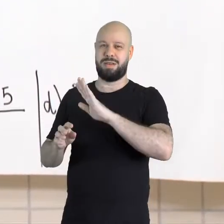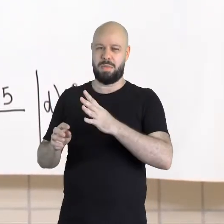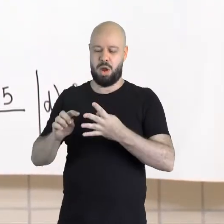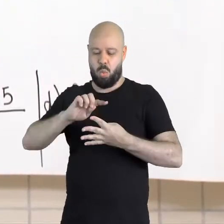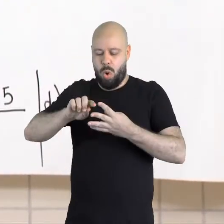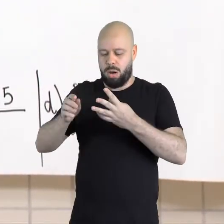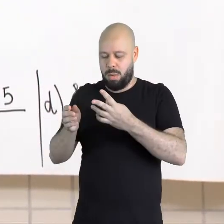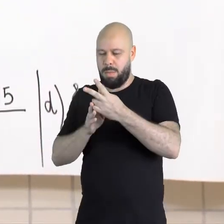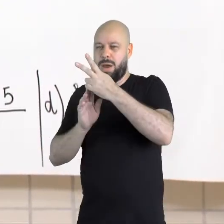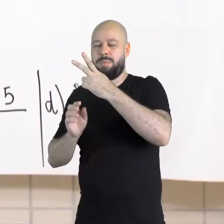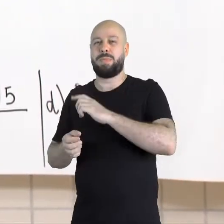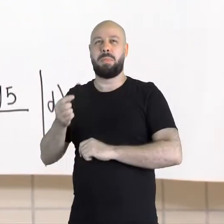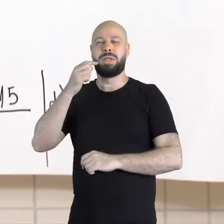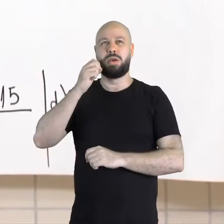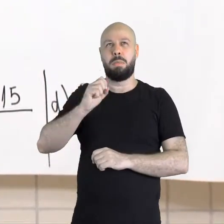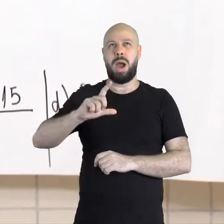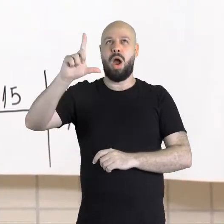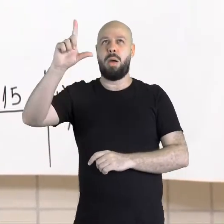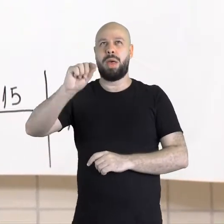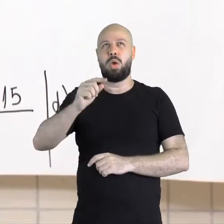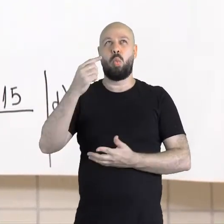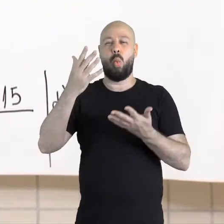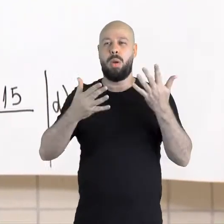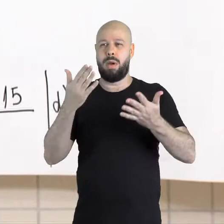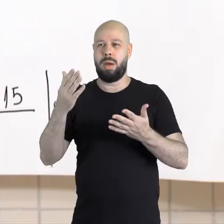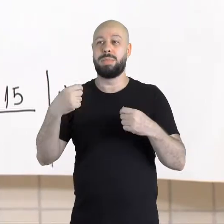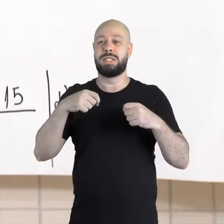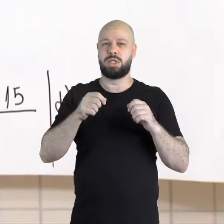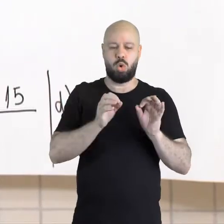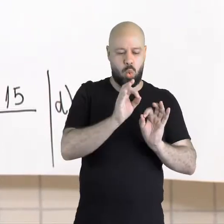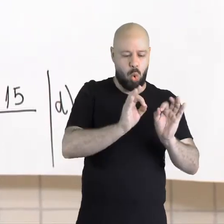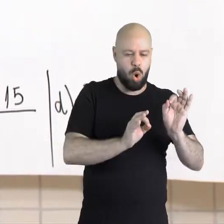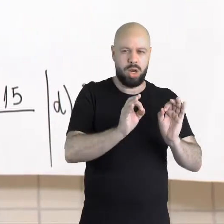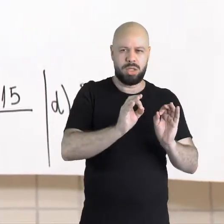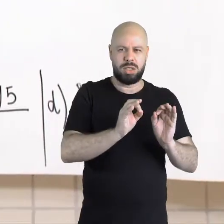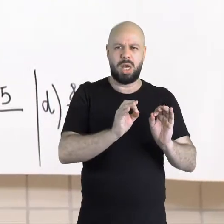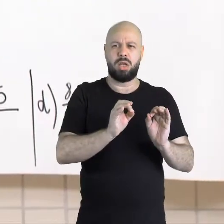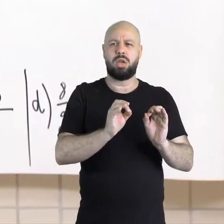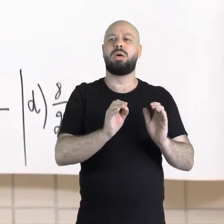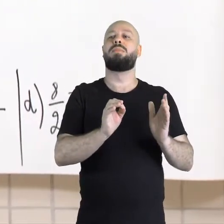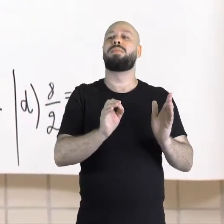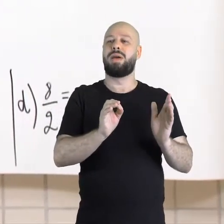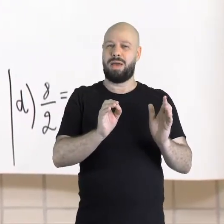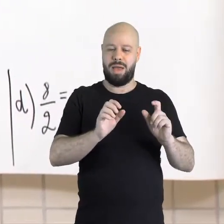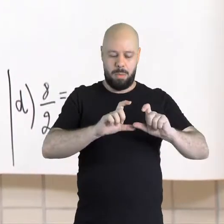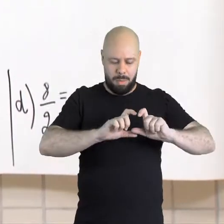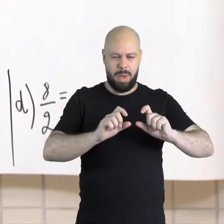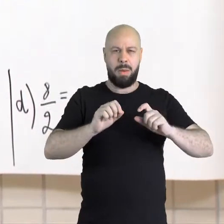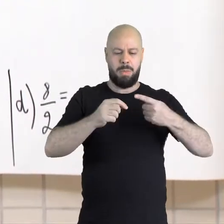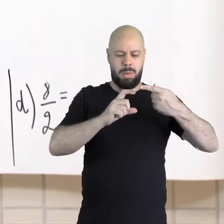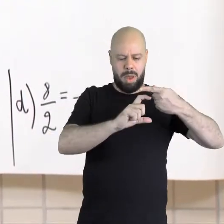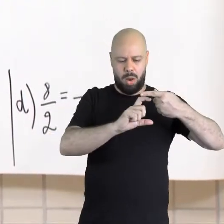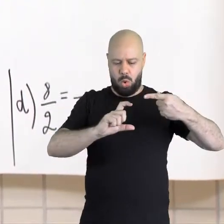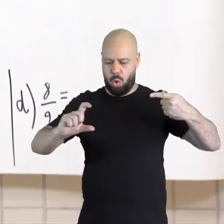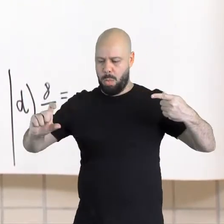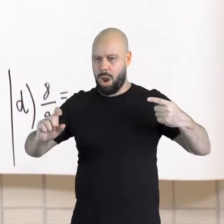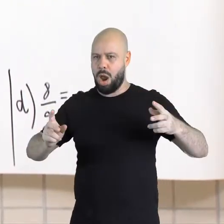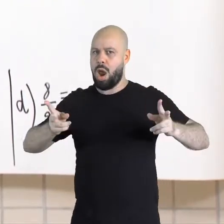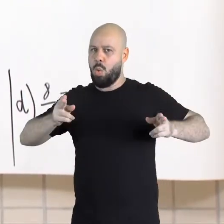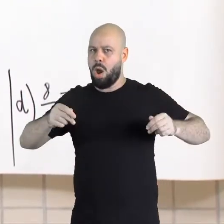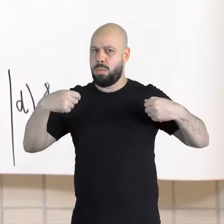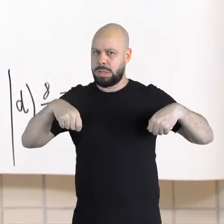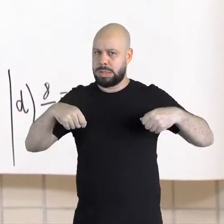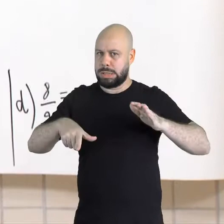quem é maior, menor. A ideia é sempre colocar todos os denominadores iguais. Lembra no exercício da